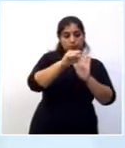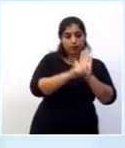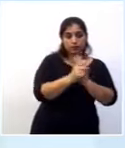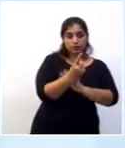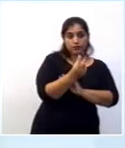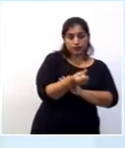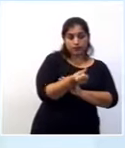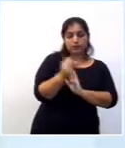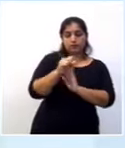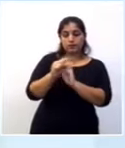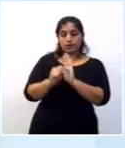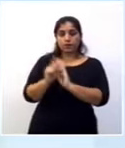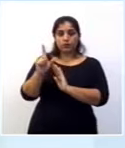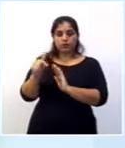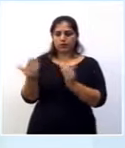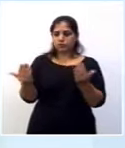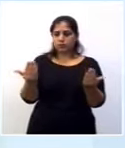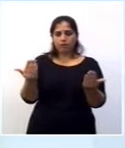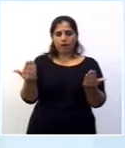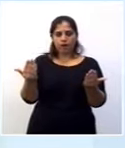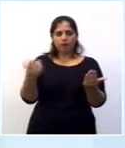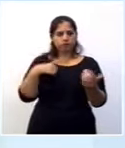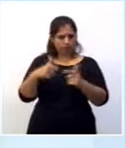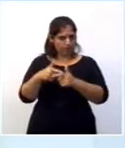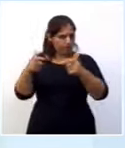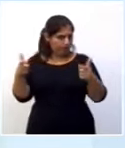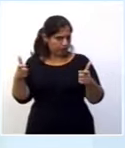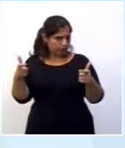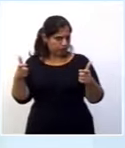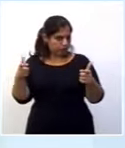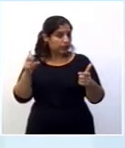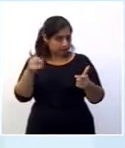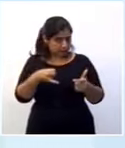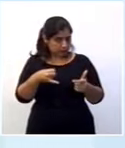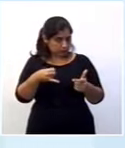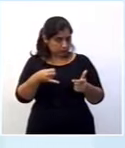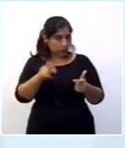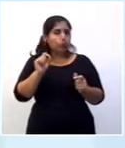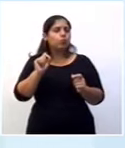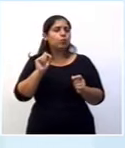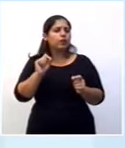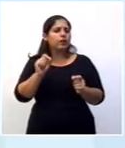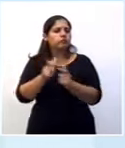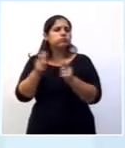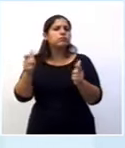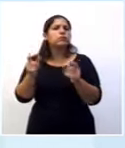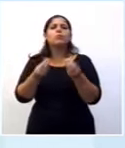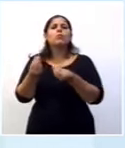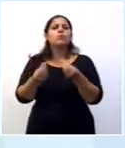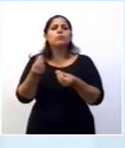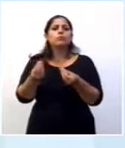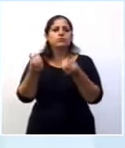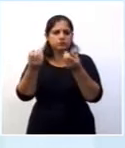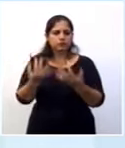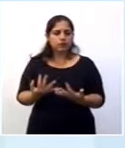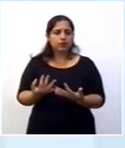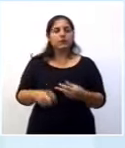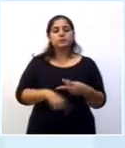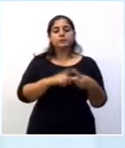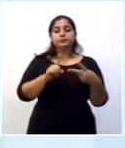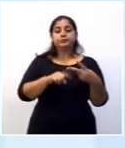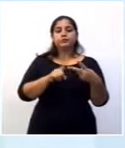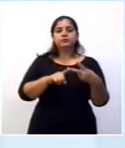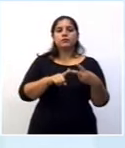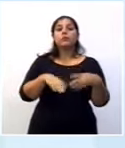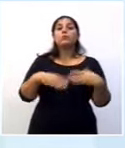com o século XVII, ocorreu uma expansão? Se sim, ocorreu de que forma? Né? E depois, qual